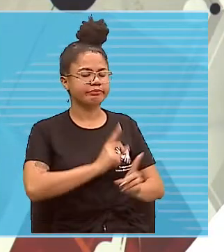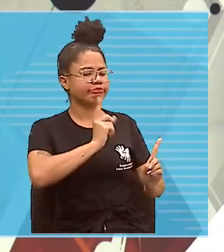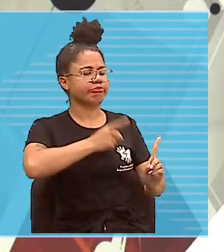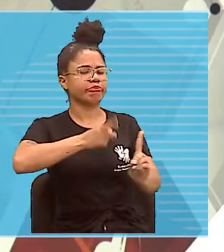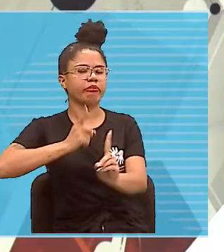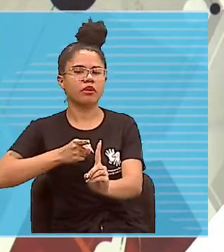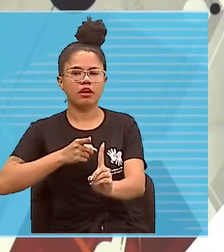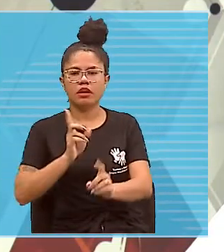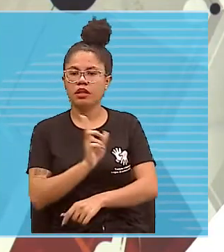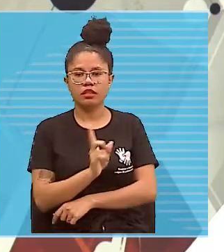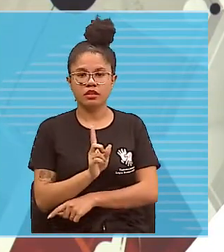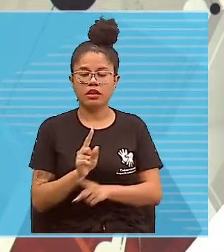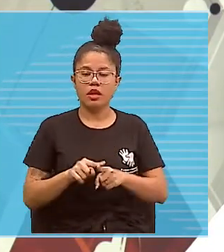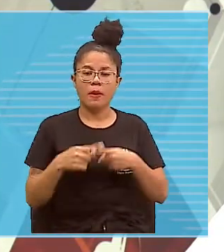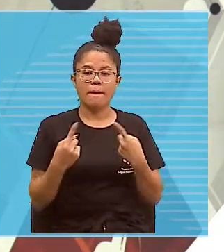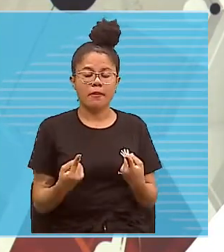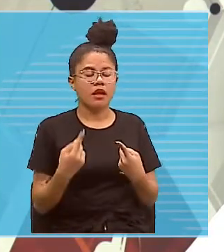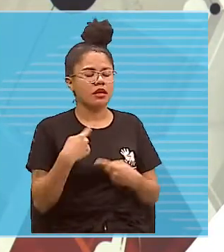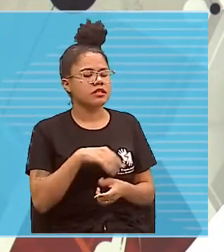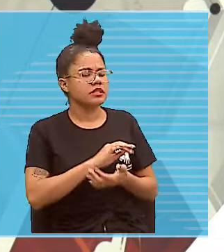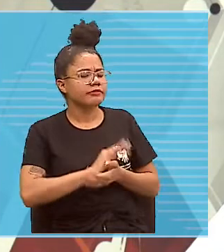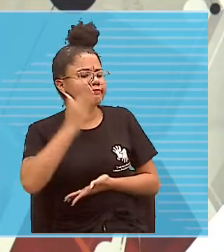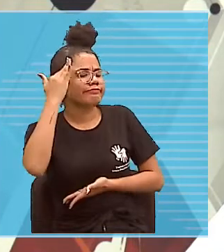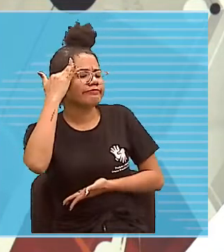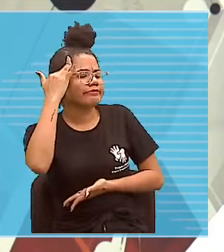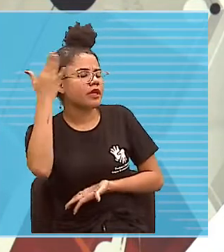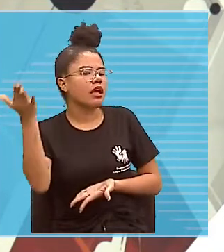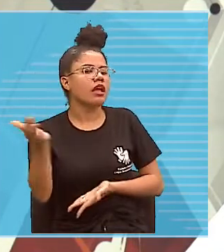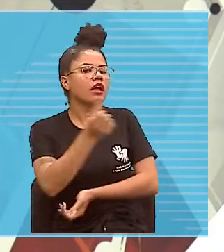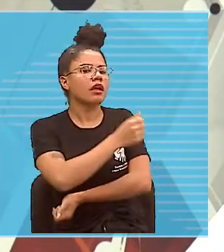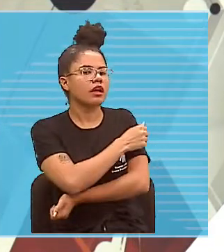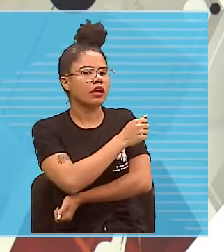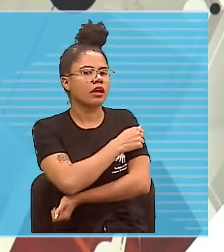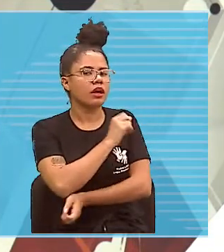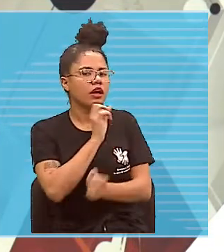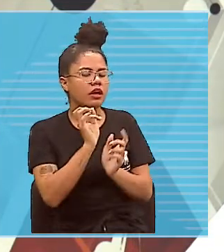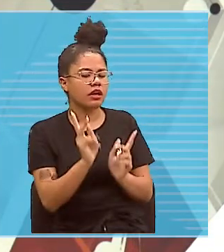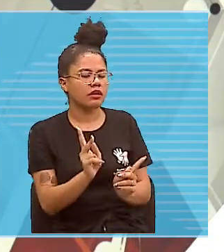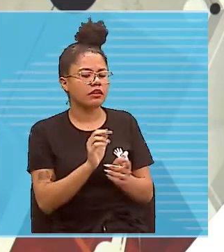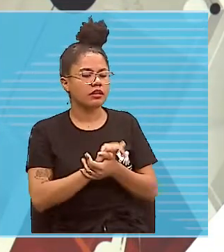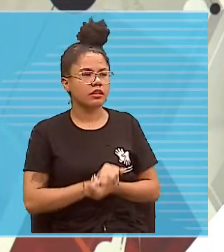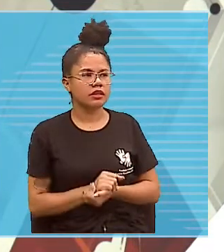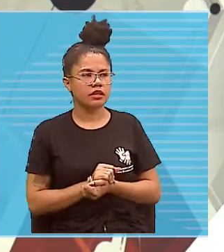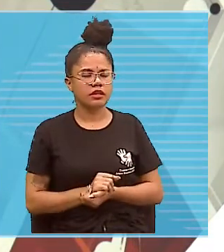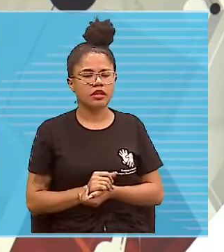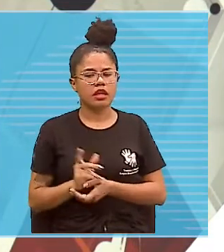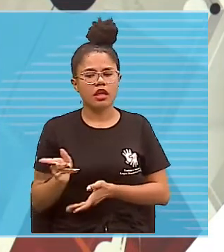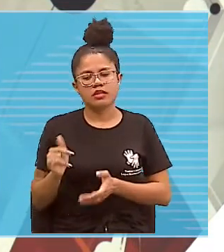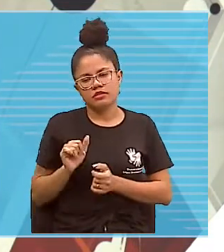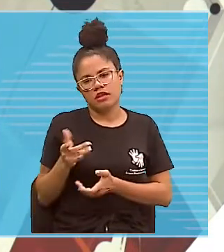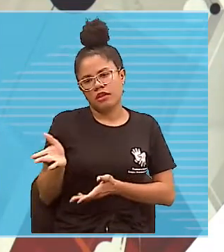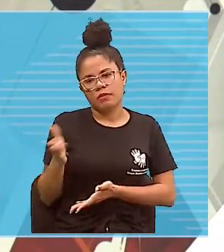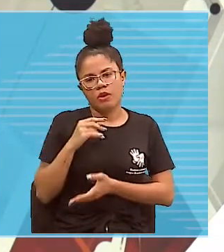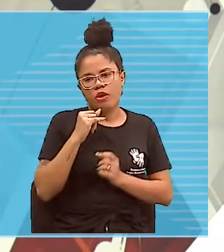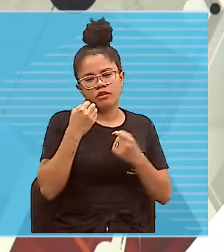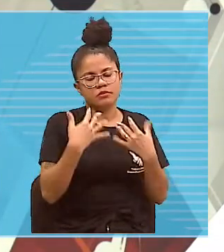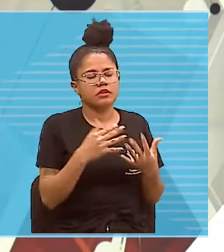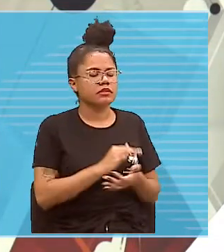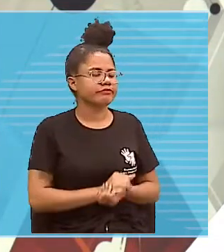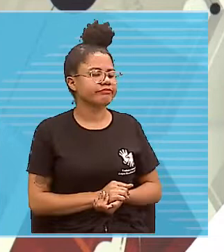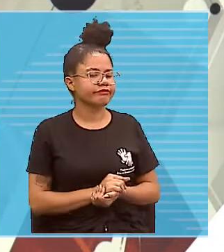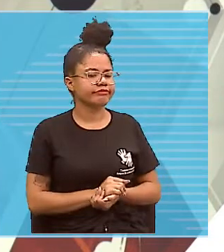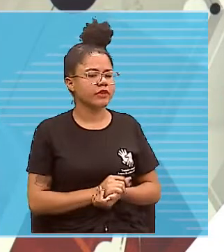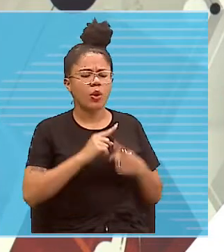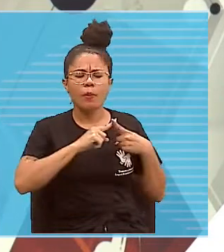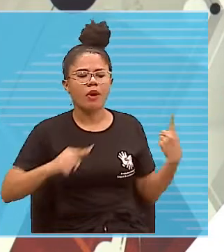ordens, ele escuta os alunos. Então, aquele gestor que está proibido o uso de boné. Mas por que